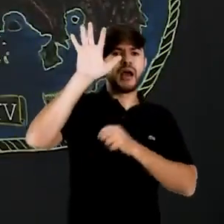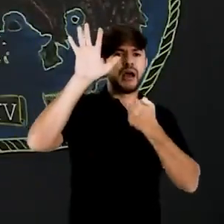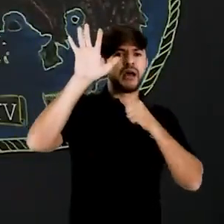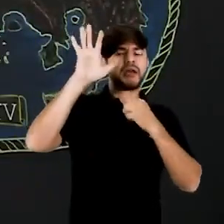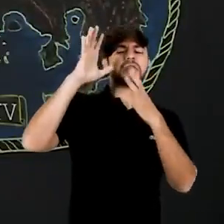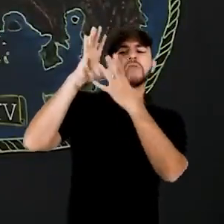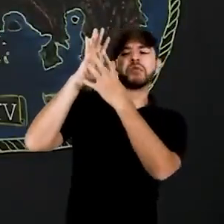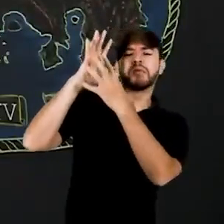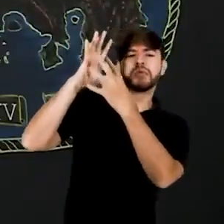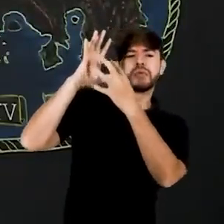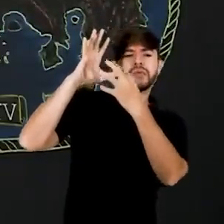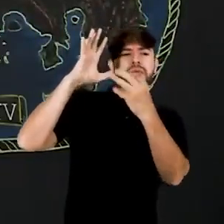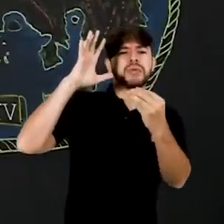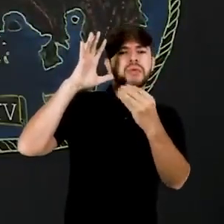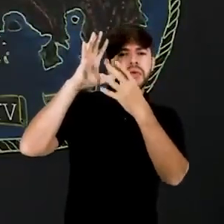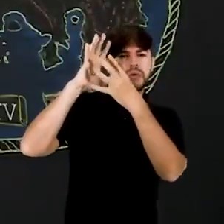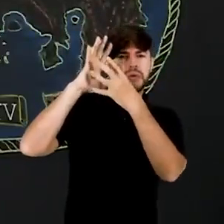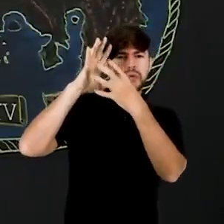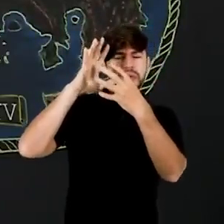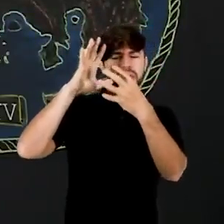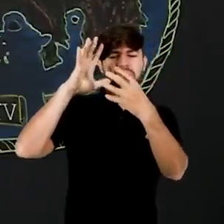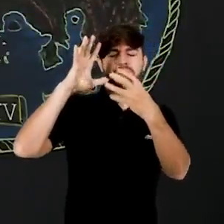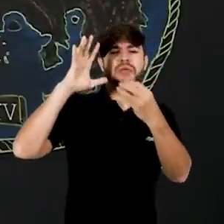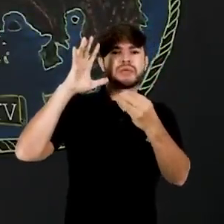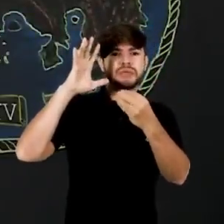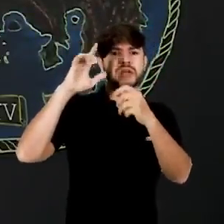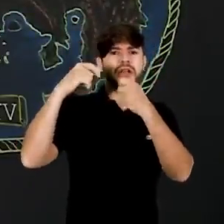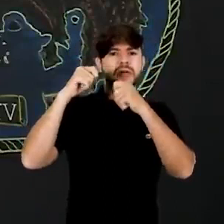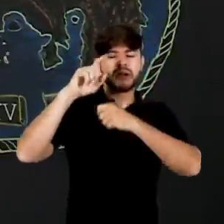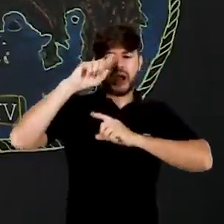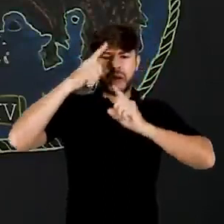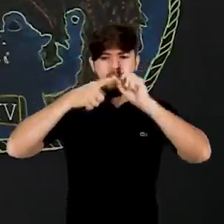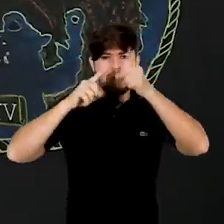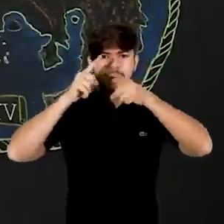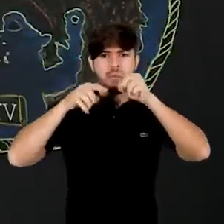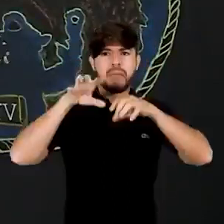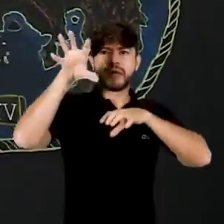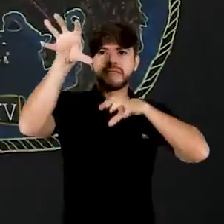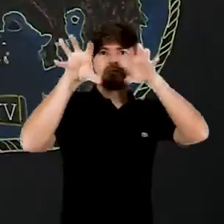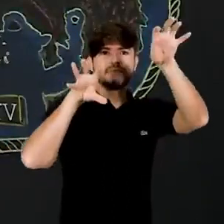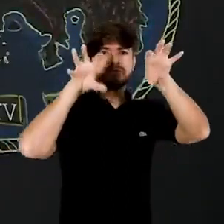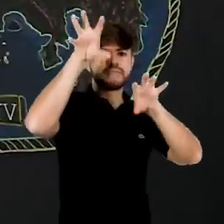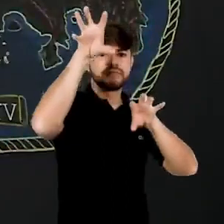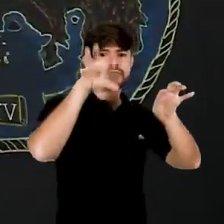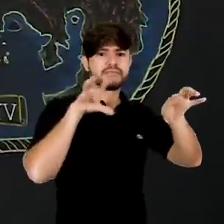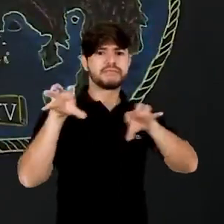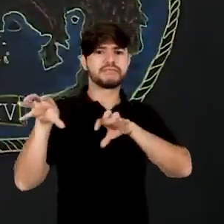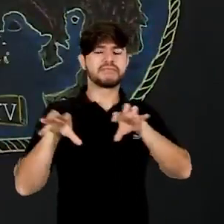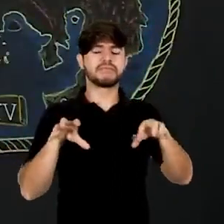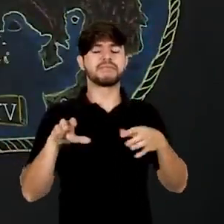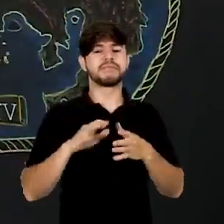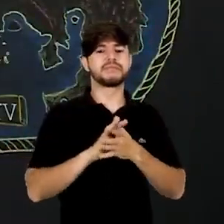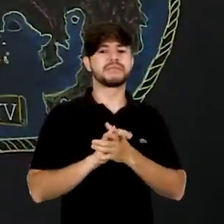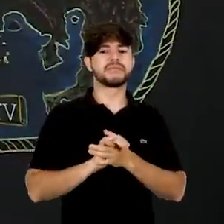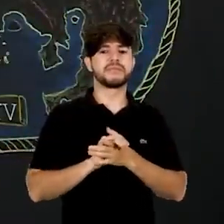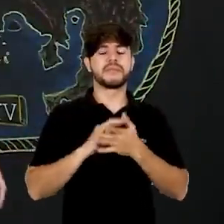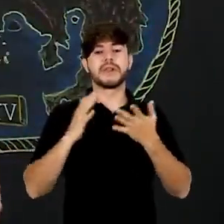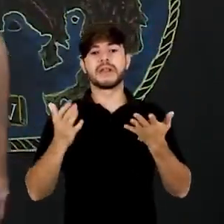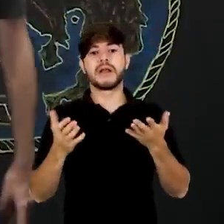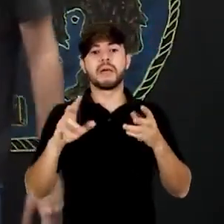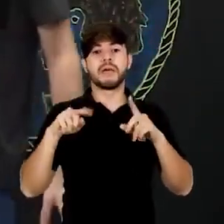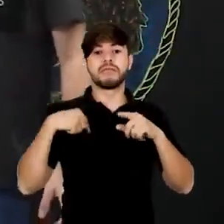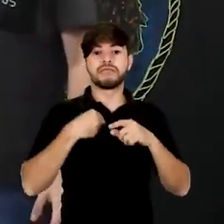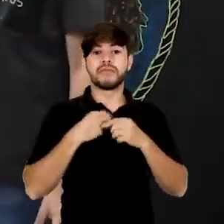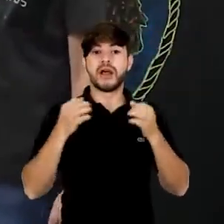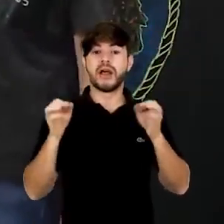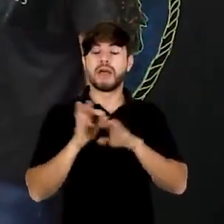ocupar, a Europa tinha que colonizar essas partes, como acabaria fazendo nos séculos seguintes. Para a gente